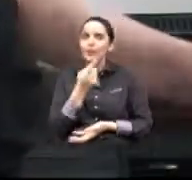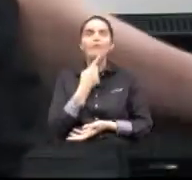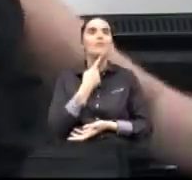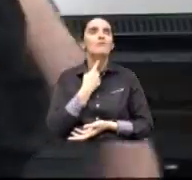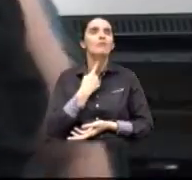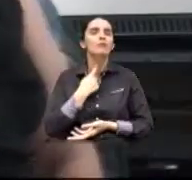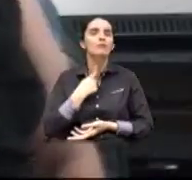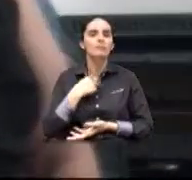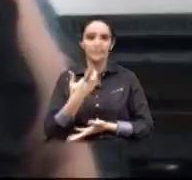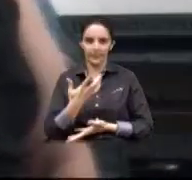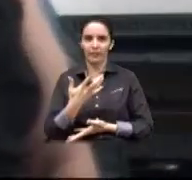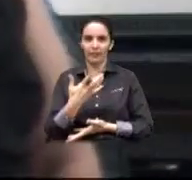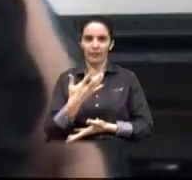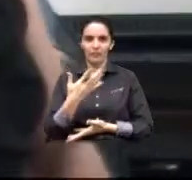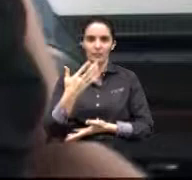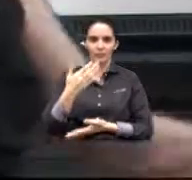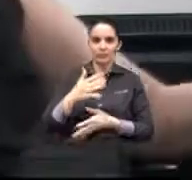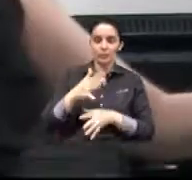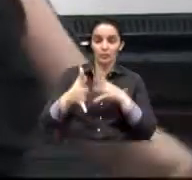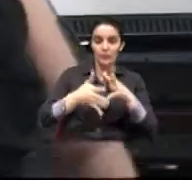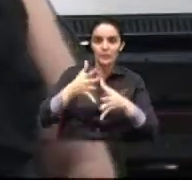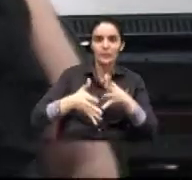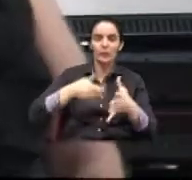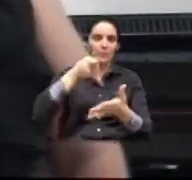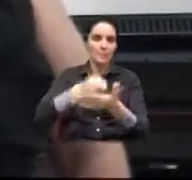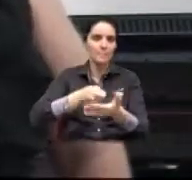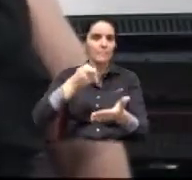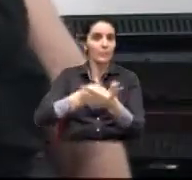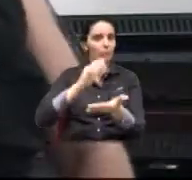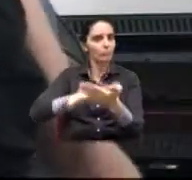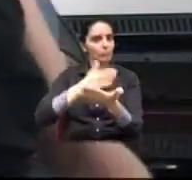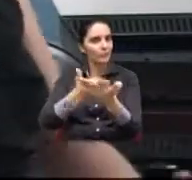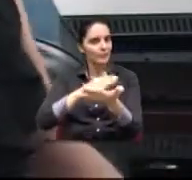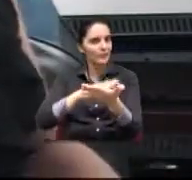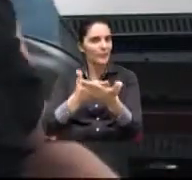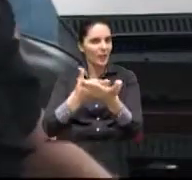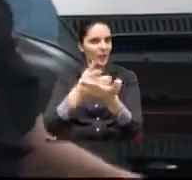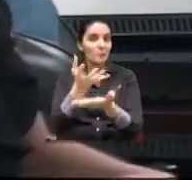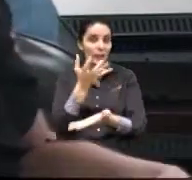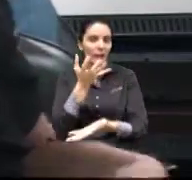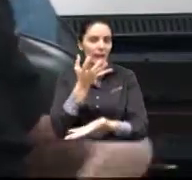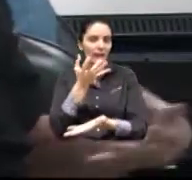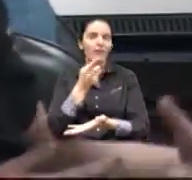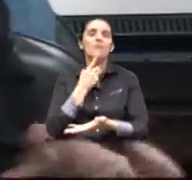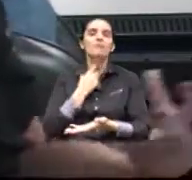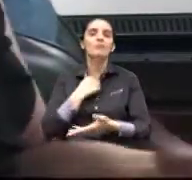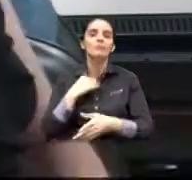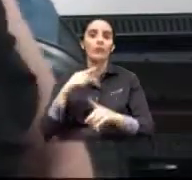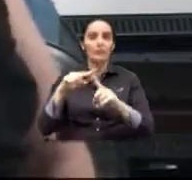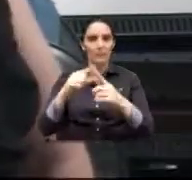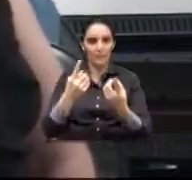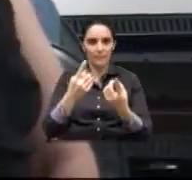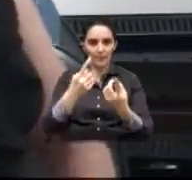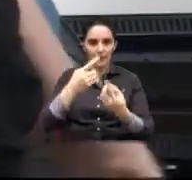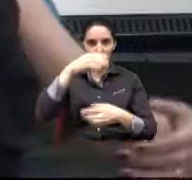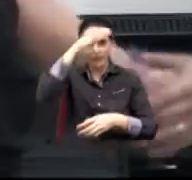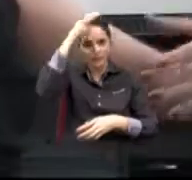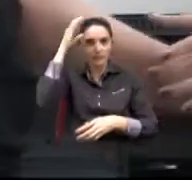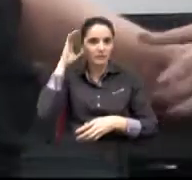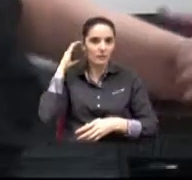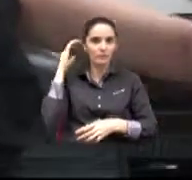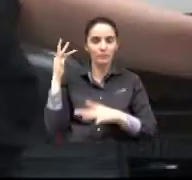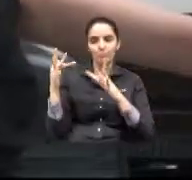ponto de estar aí na militância enquanto intérprete, mas infelizmente eu tive um pouco contato,